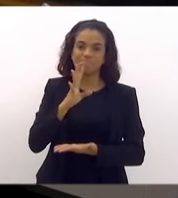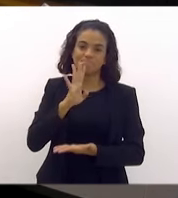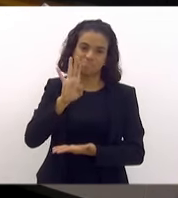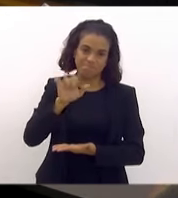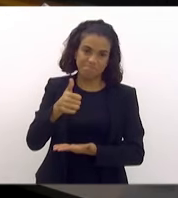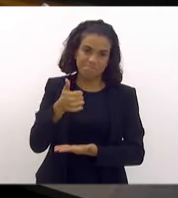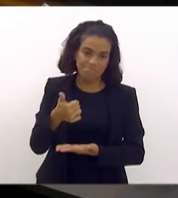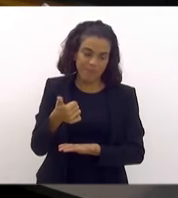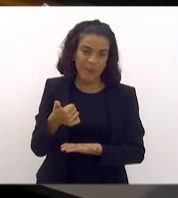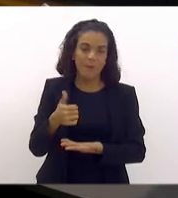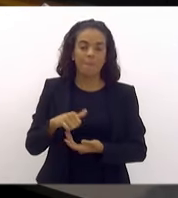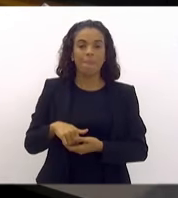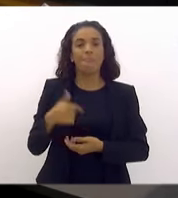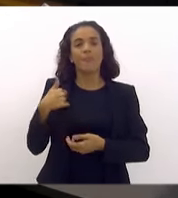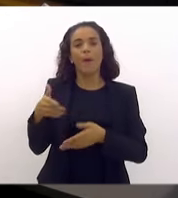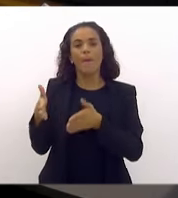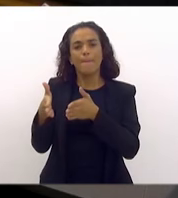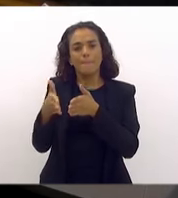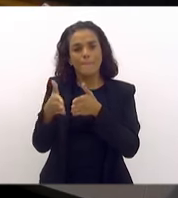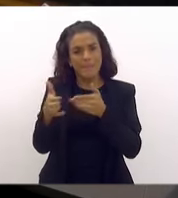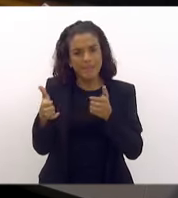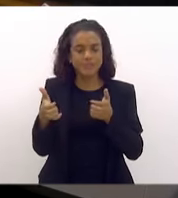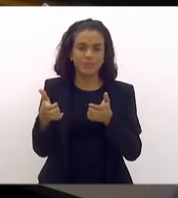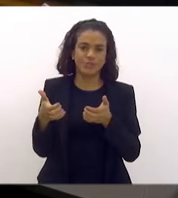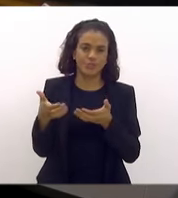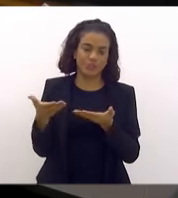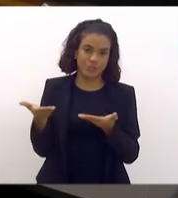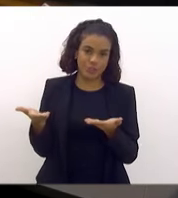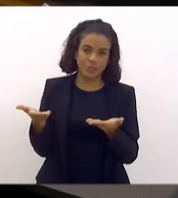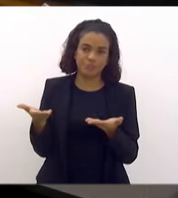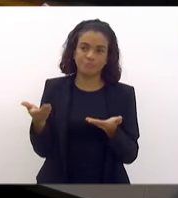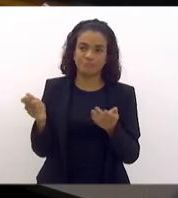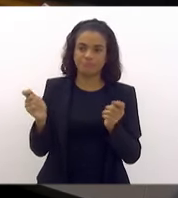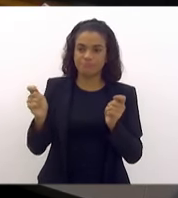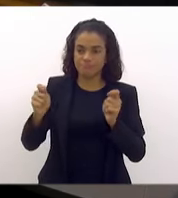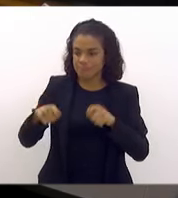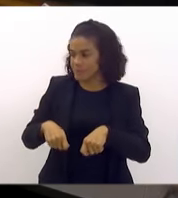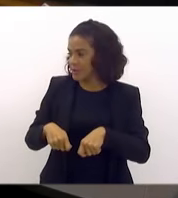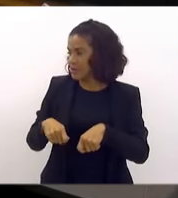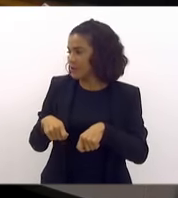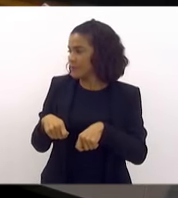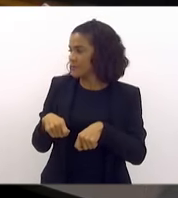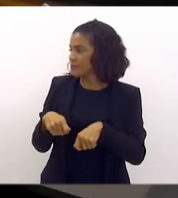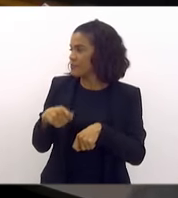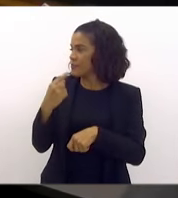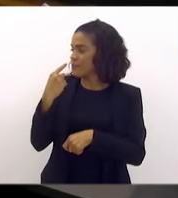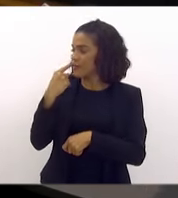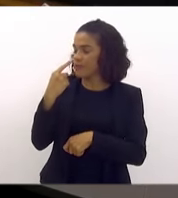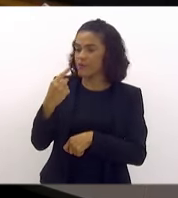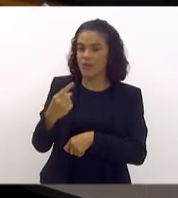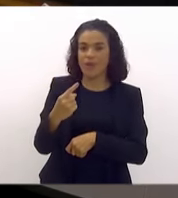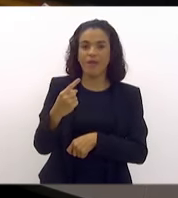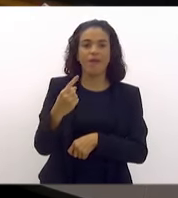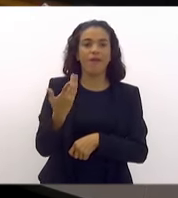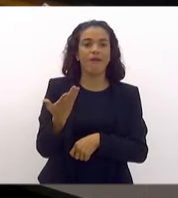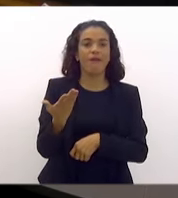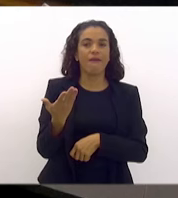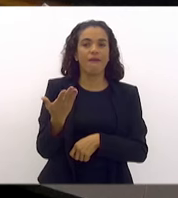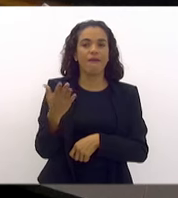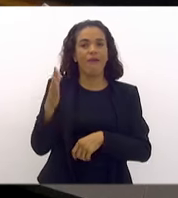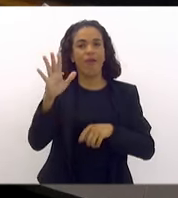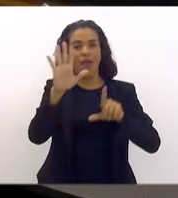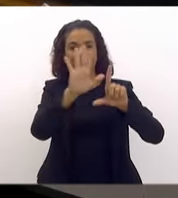então solicitei que pudesse eh ver aquele aquele mosaico de fotos e o que foi me